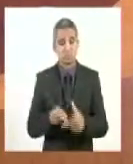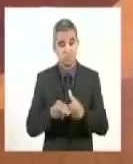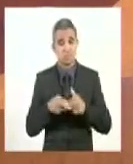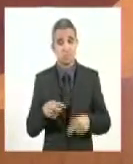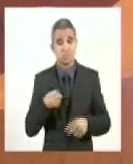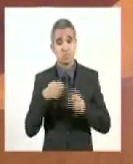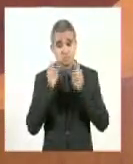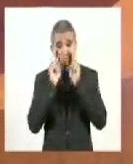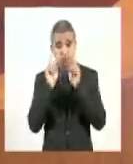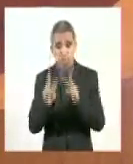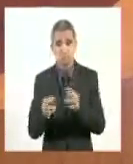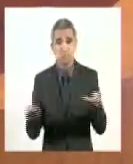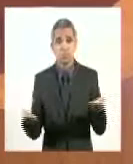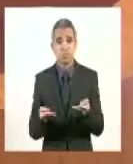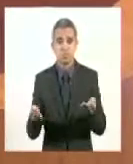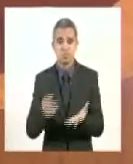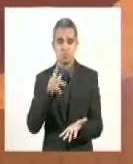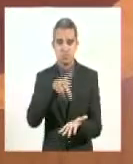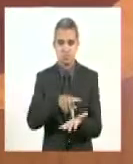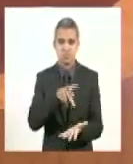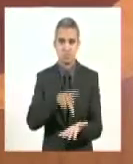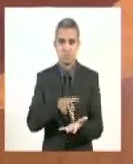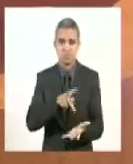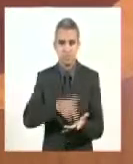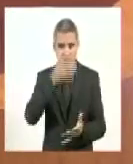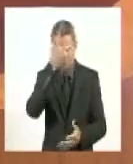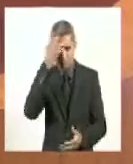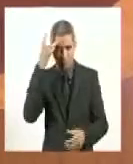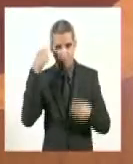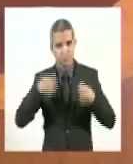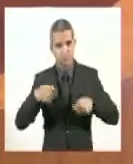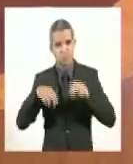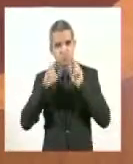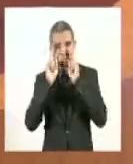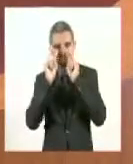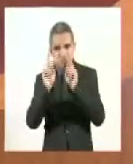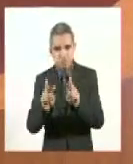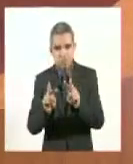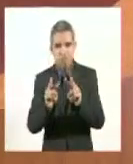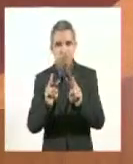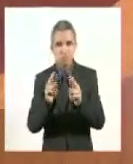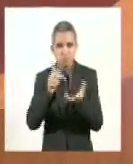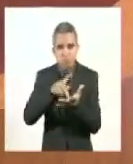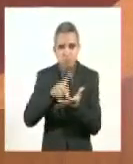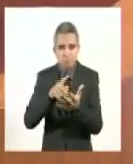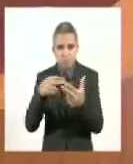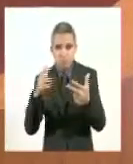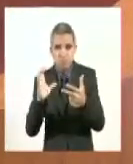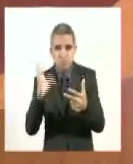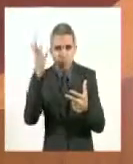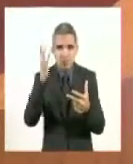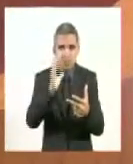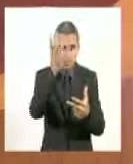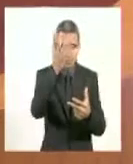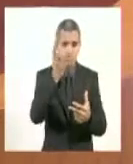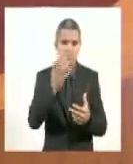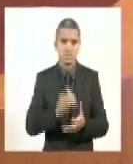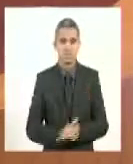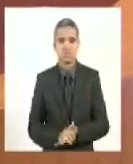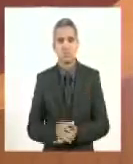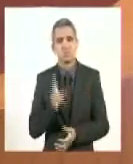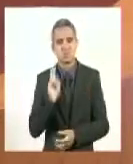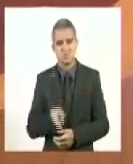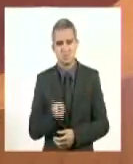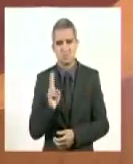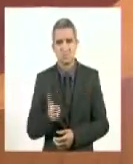as coisas como elas são. Eu acho que falam tanto das pessoas, falam tanto dos outros